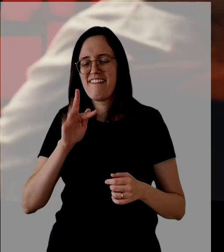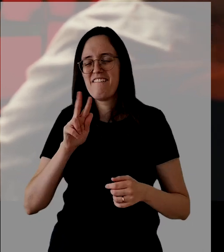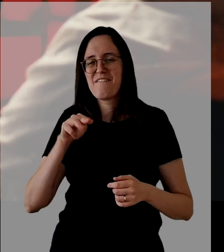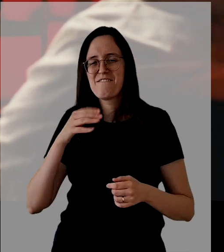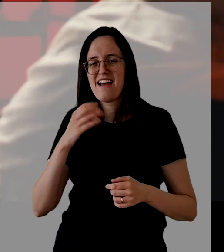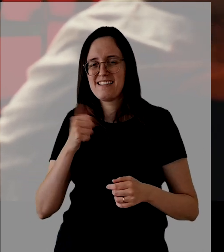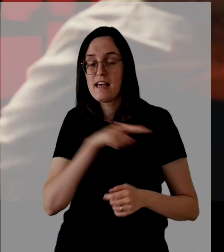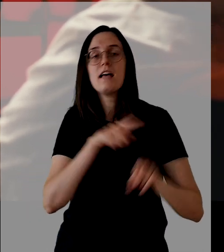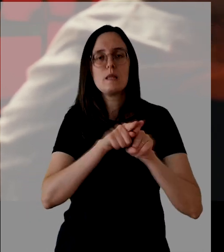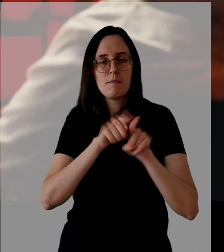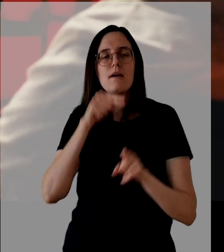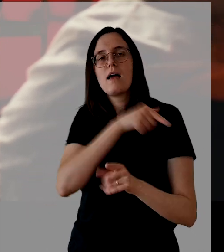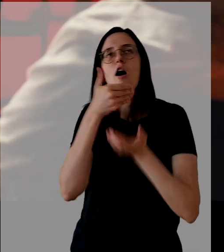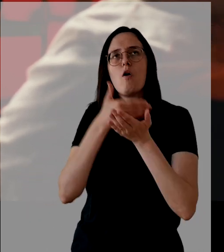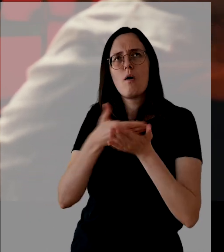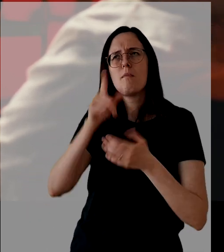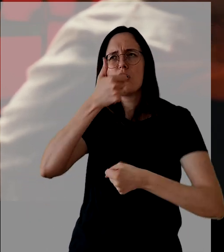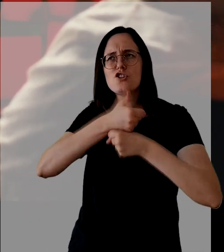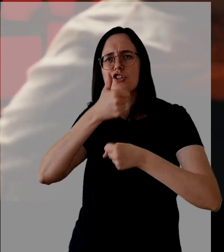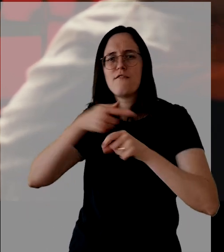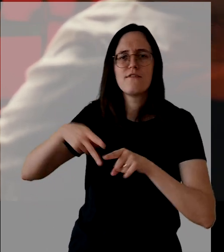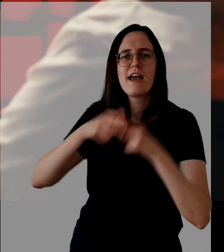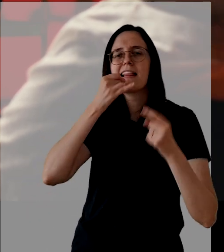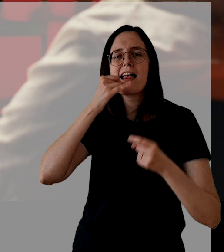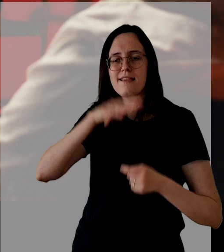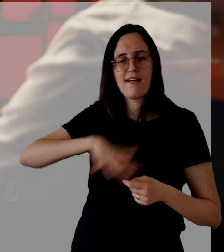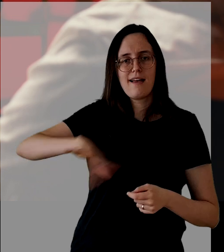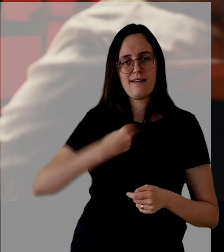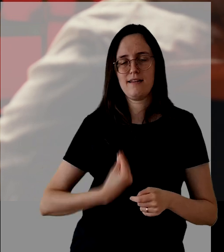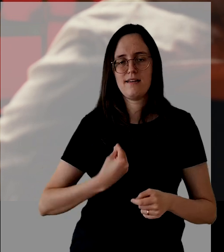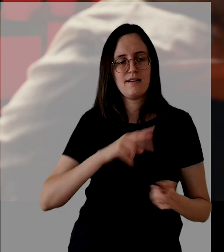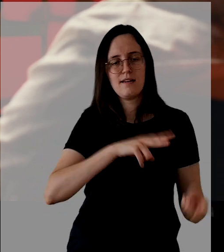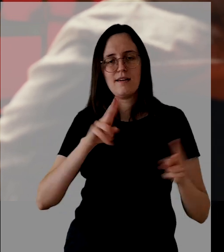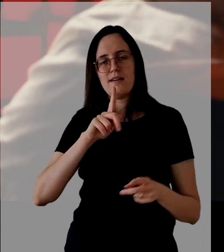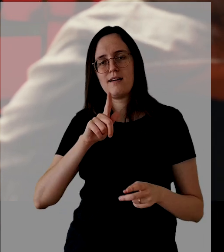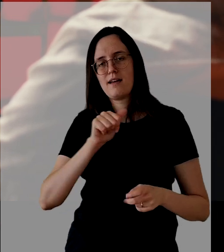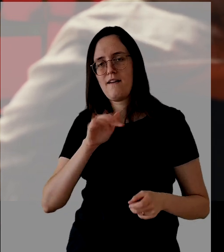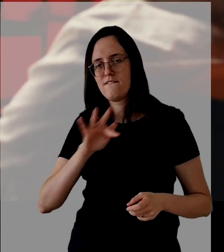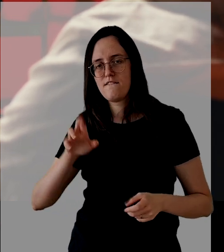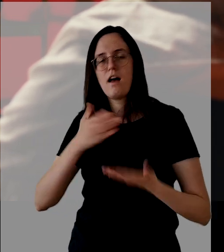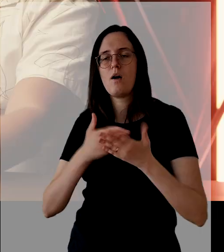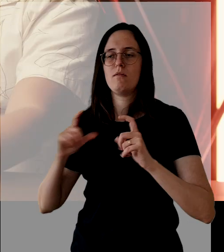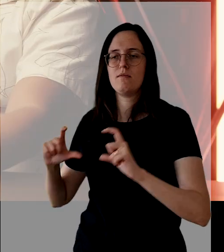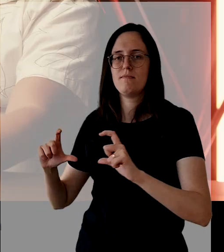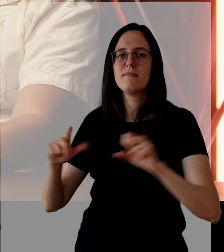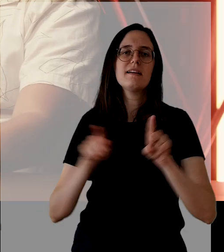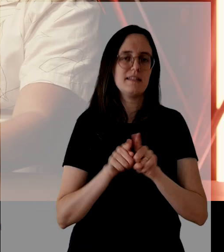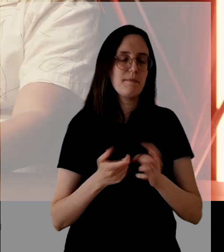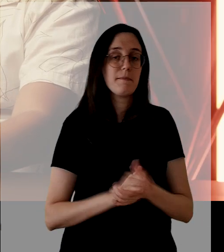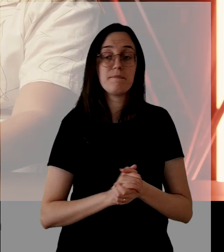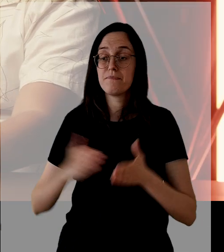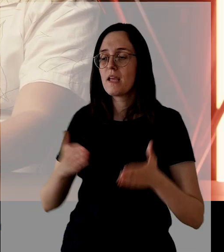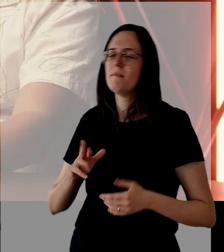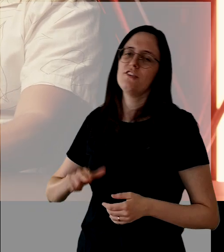também começou como acho que chefe de elétrica. Como elétrico, é. Aí veio para a GAF e daí começou a fotografar também. Então, os